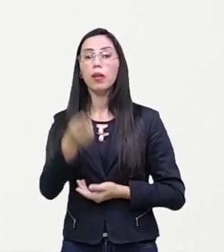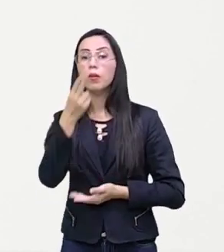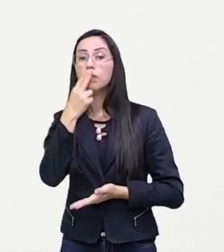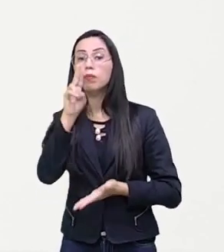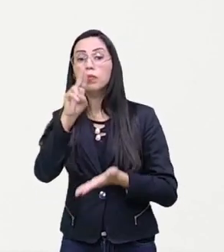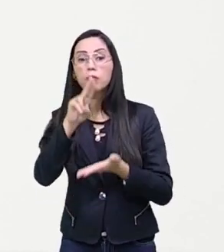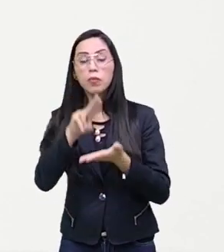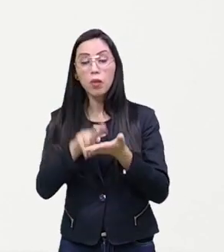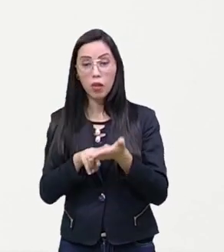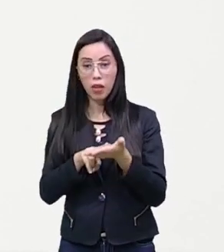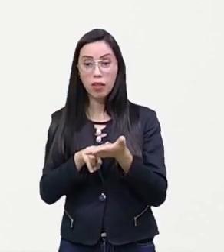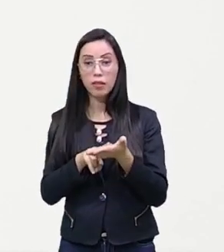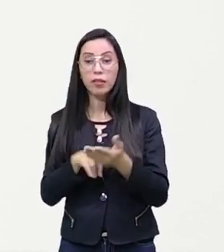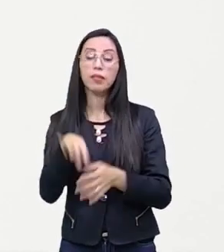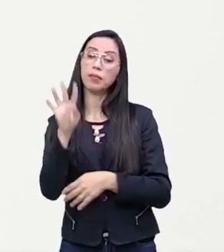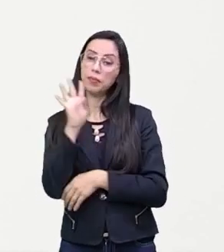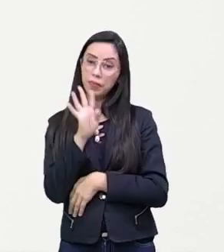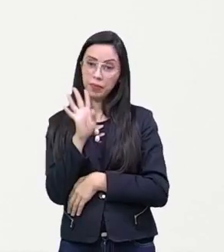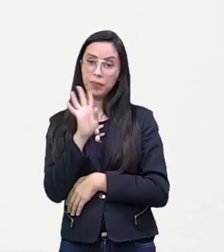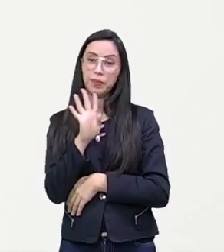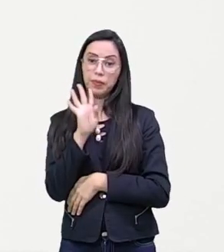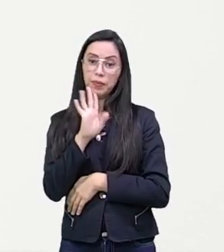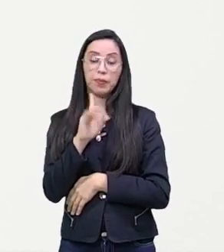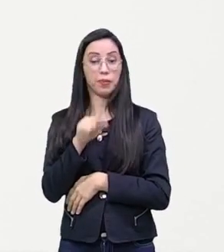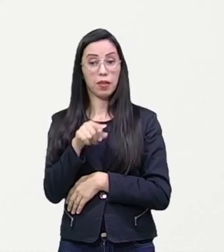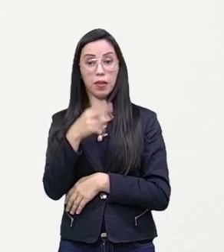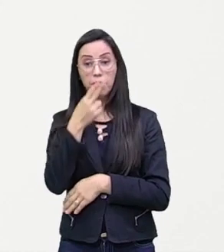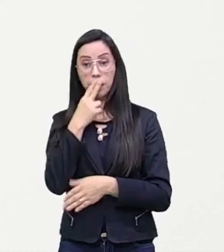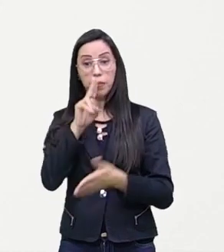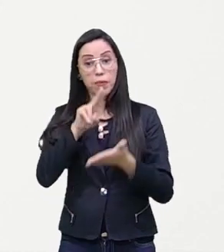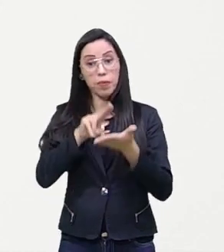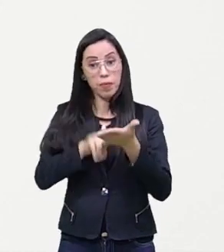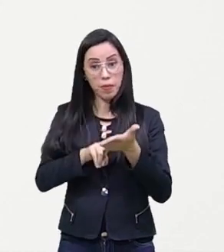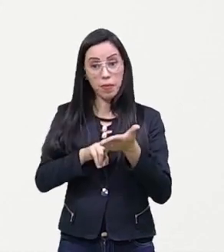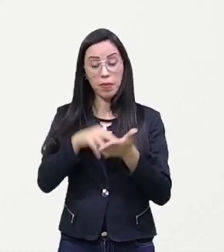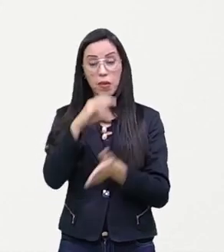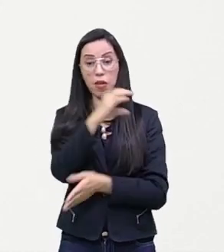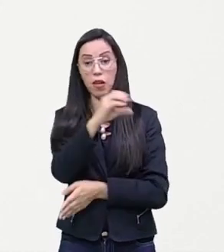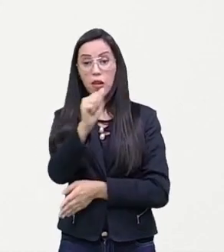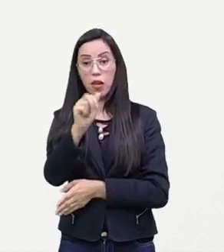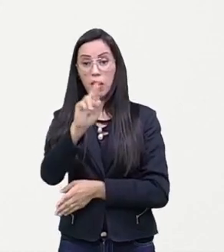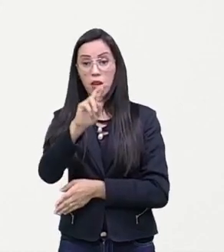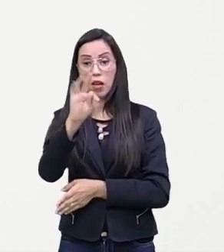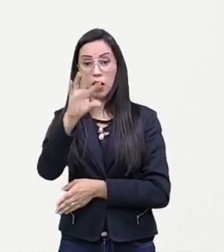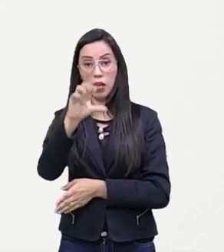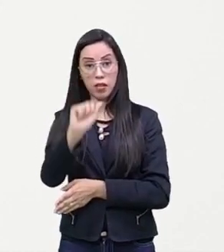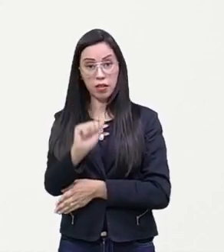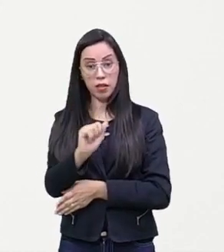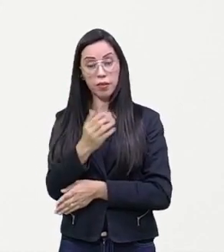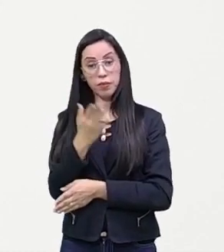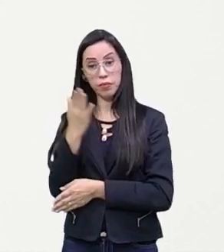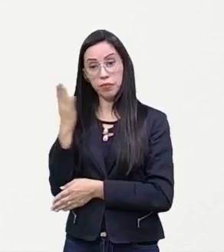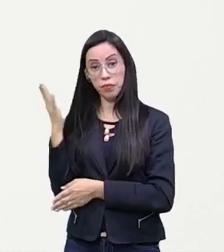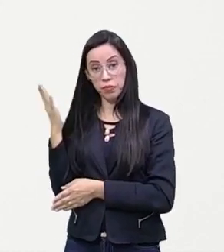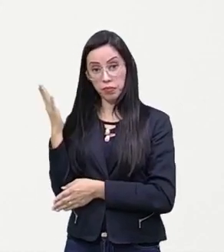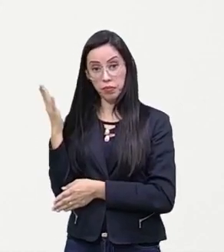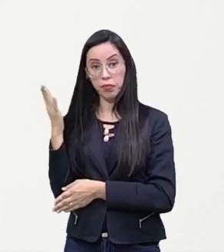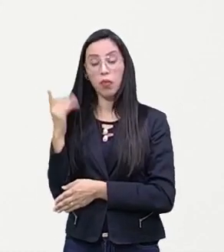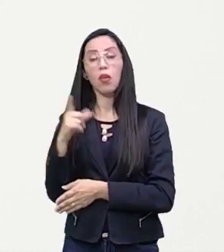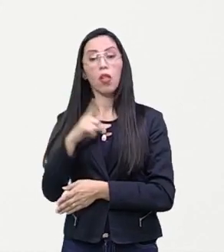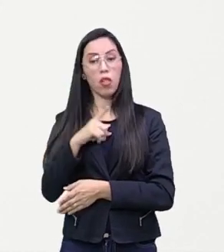Carta. Que legal, gênero carta. A carta envolve um remetente e